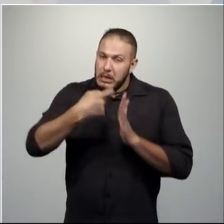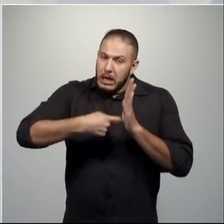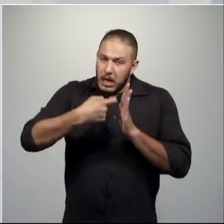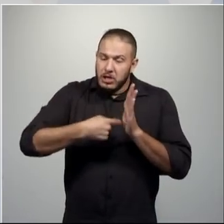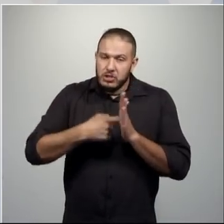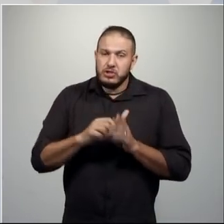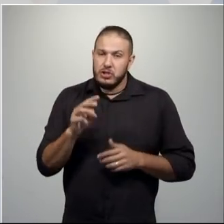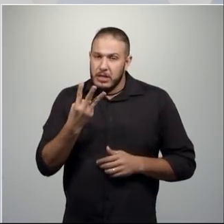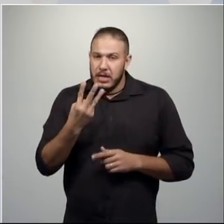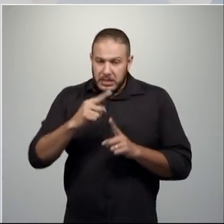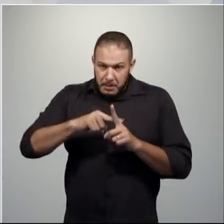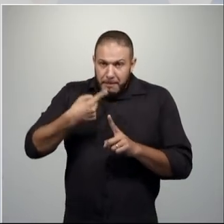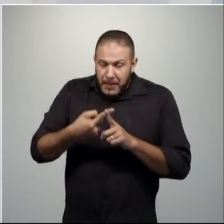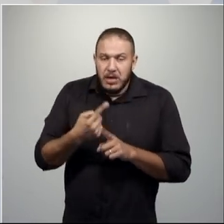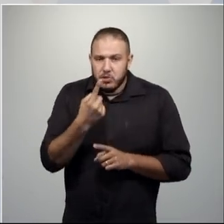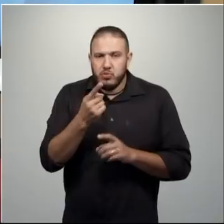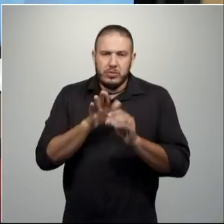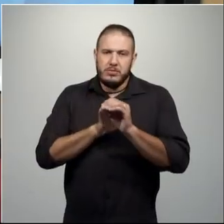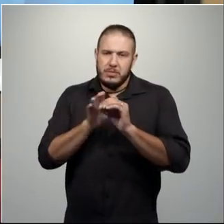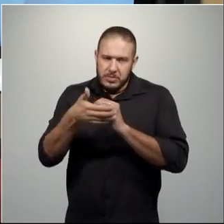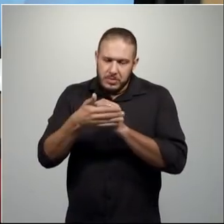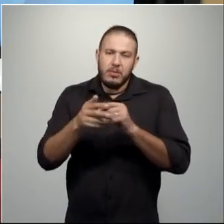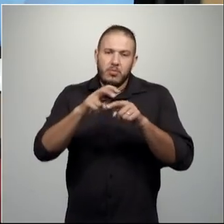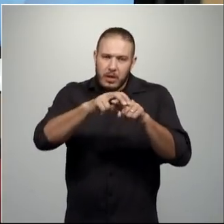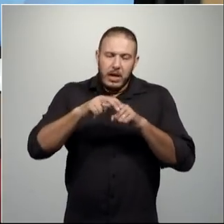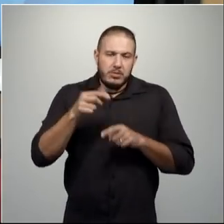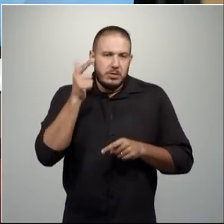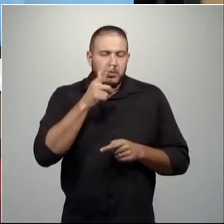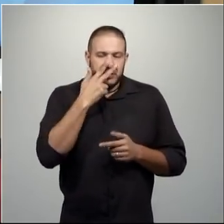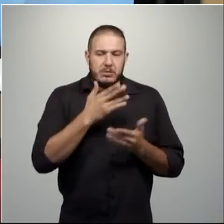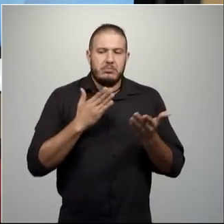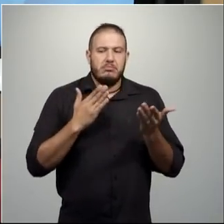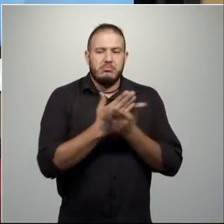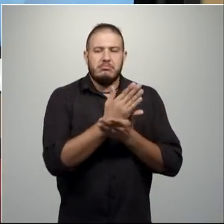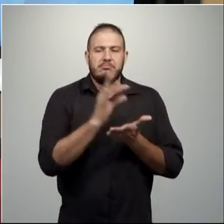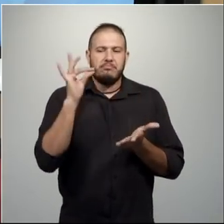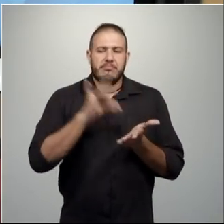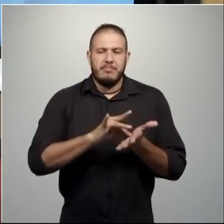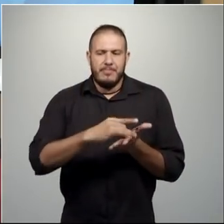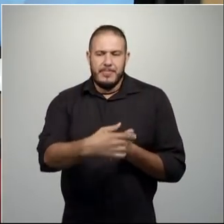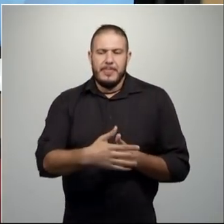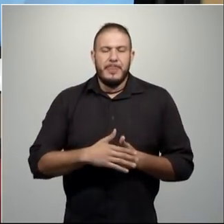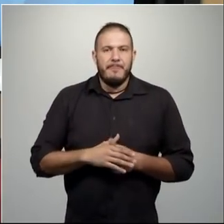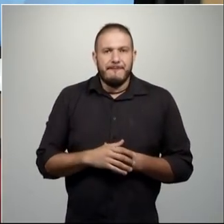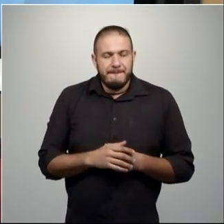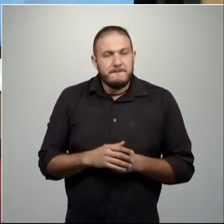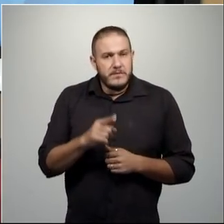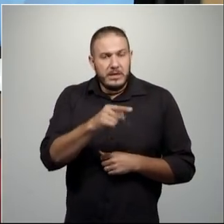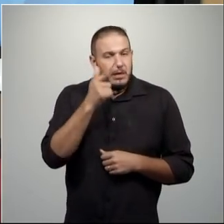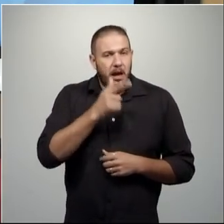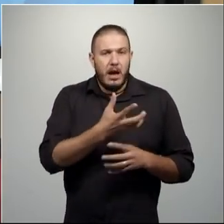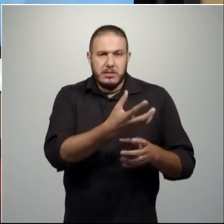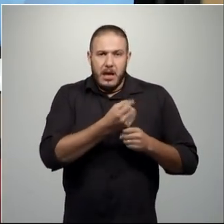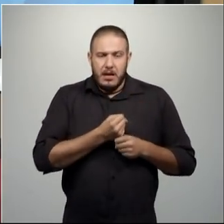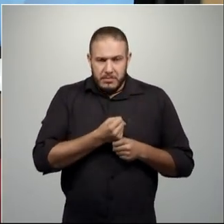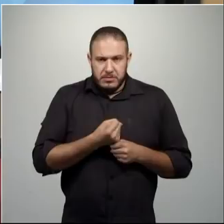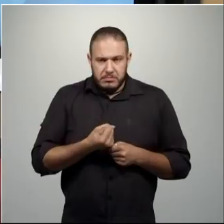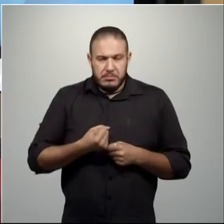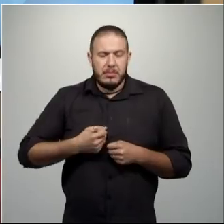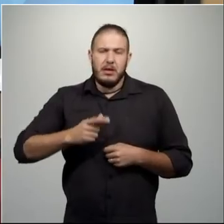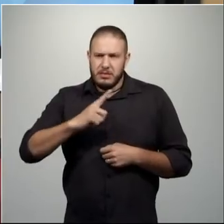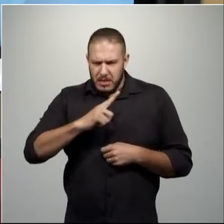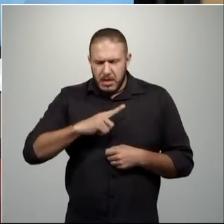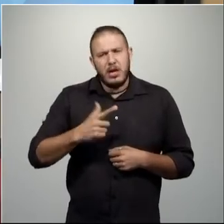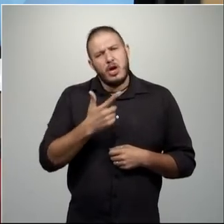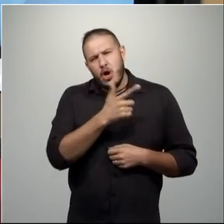bico em que é gerado na rede que foi pelo fato dele ter validado essa transação ele recebe esse valor até em outras combinações